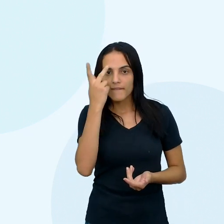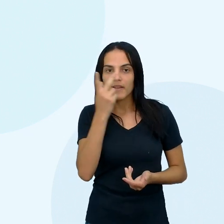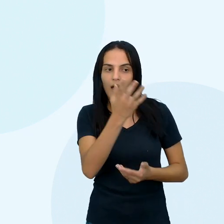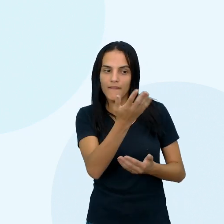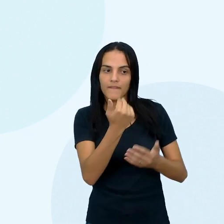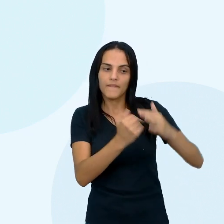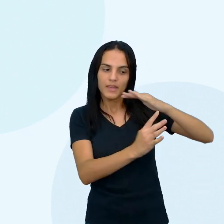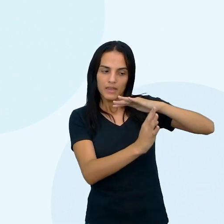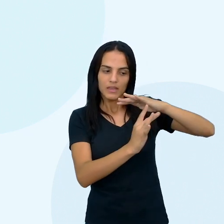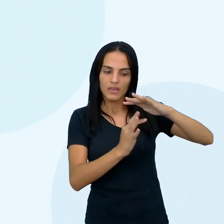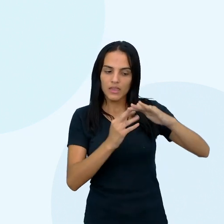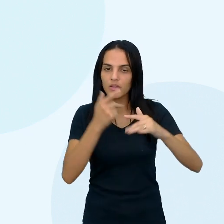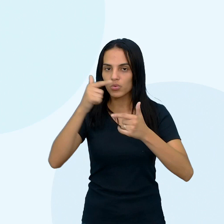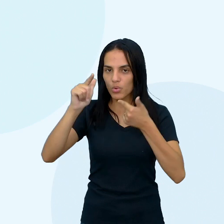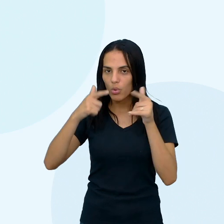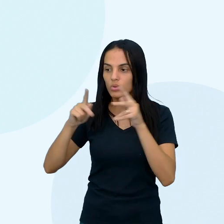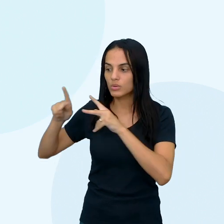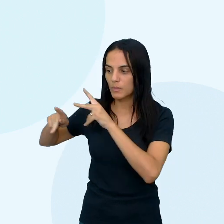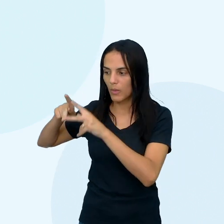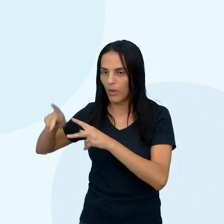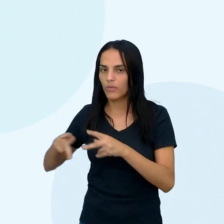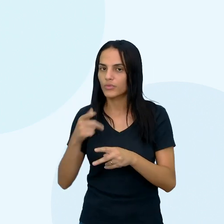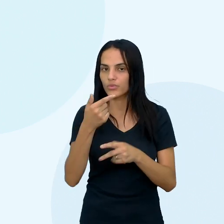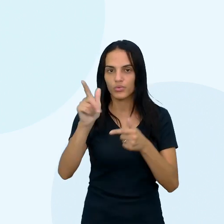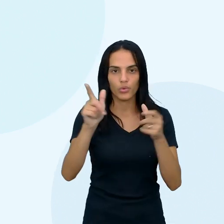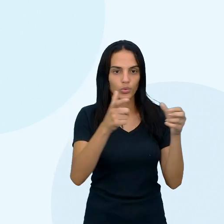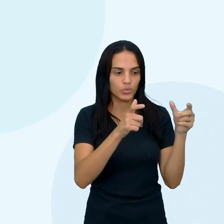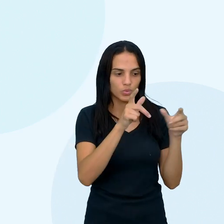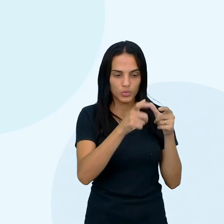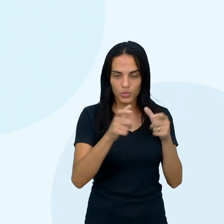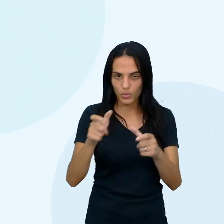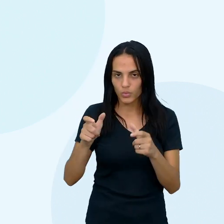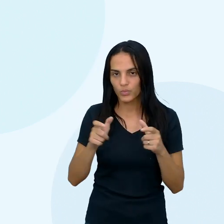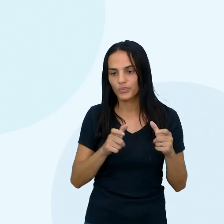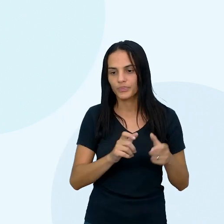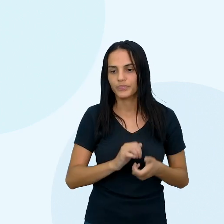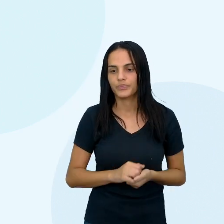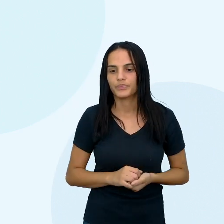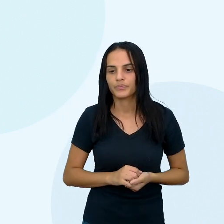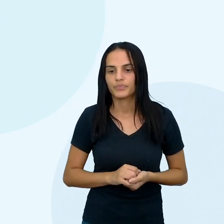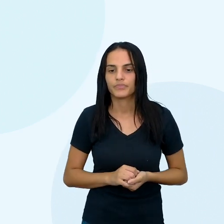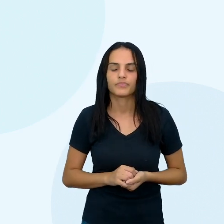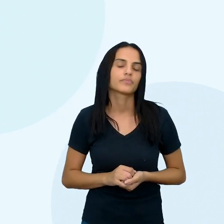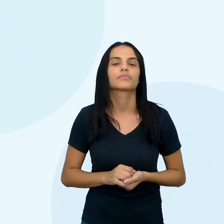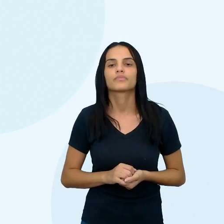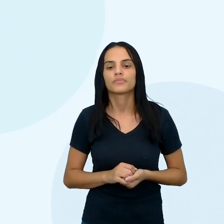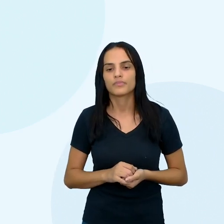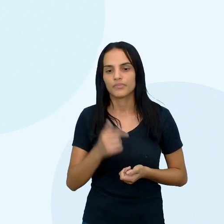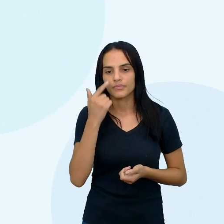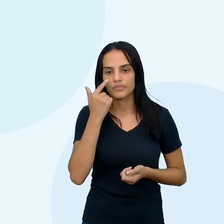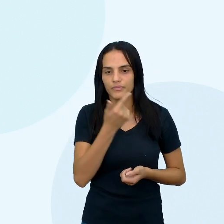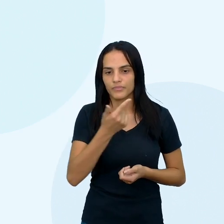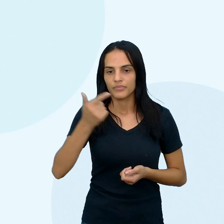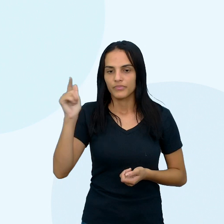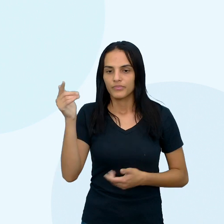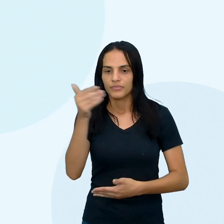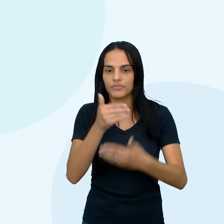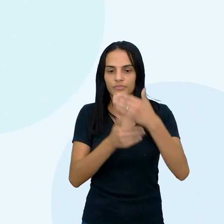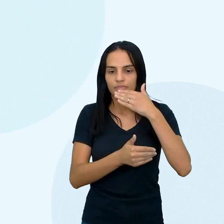outros grupos e de outras populações, tá bom? Então, é sobre isso, eu vou passar mais um